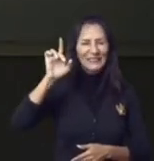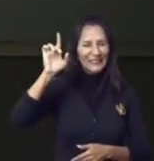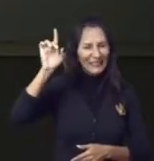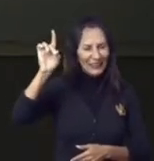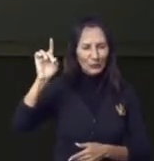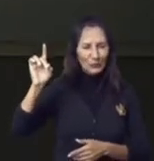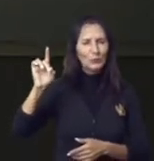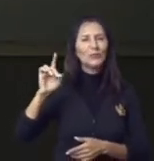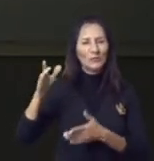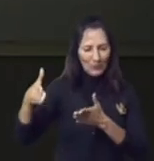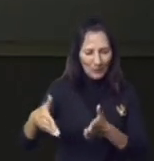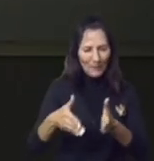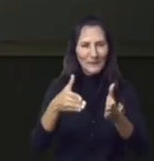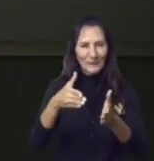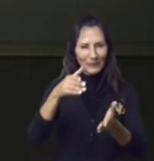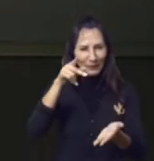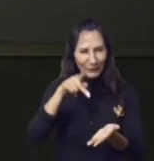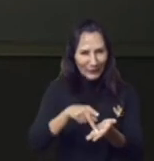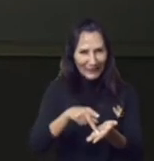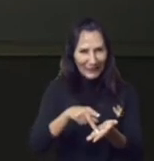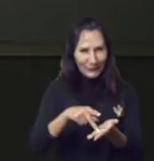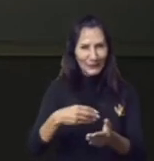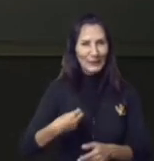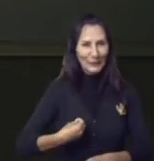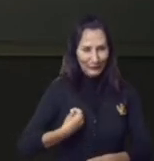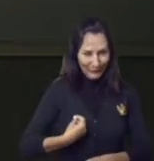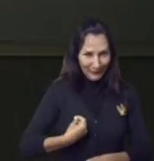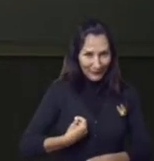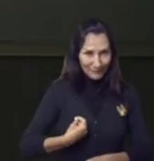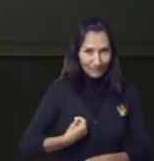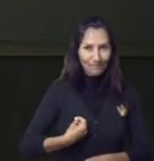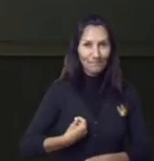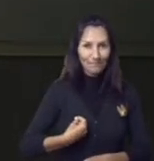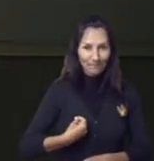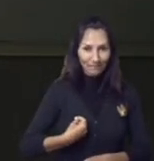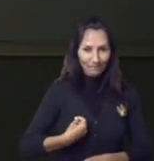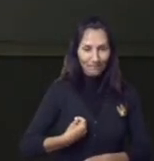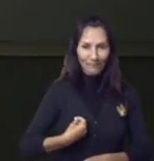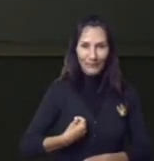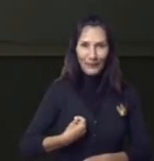caminho, foi isso que Josué falou, a verdade, Caleb e a vida, falou.